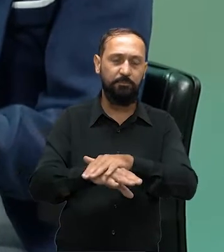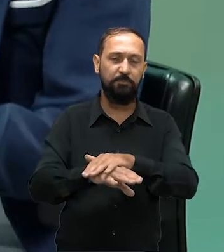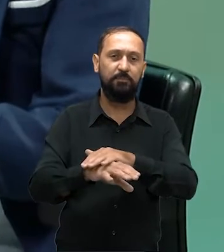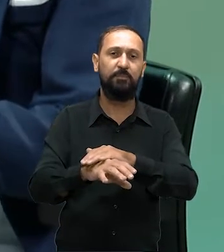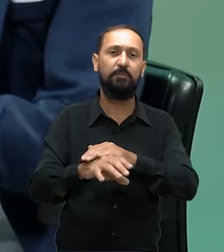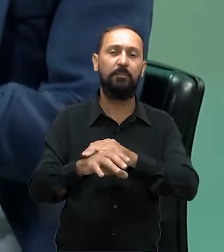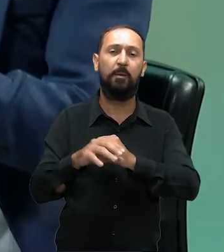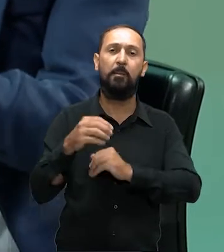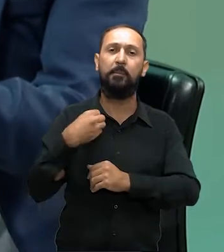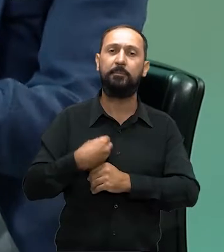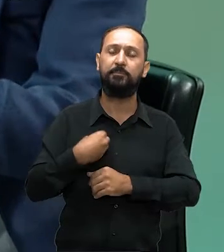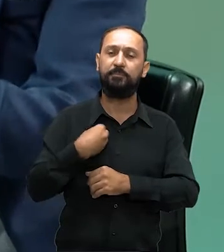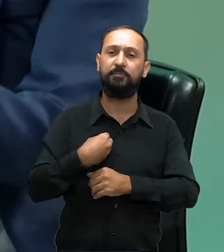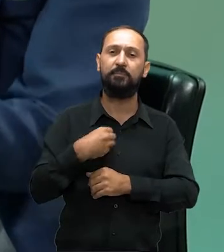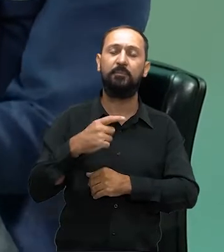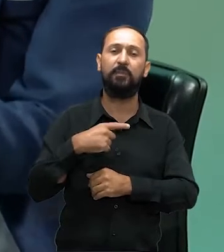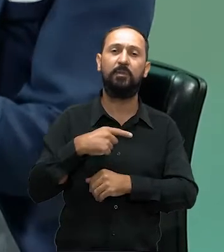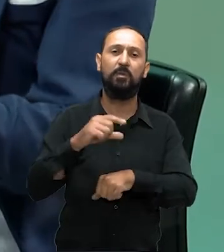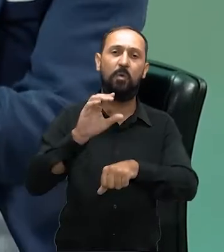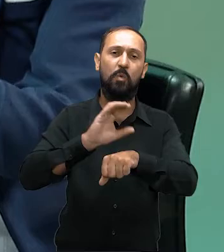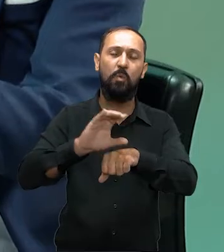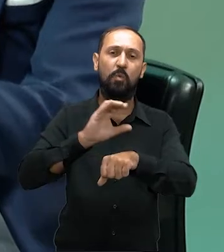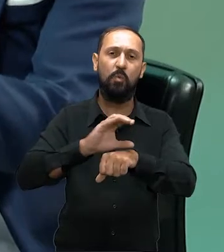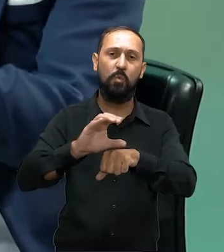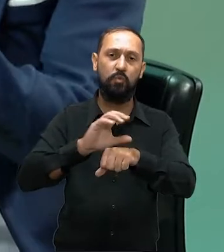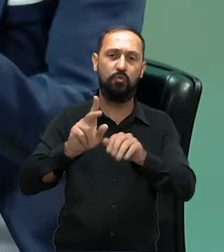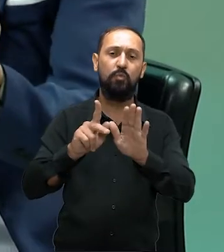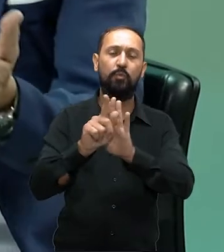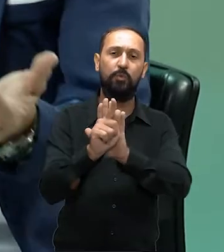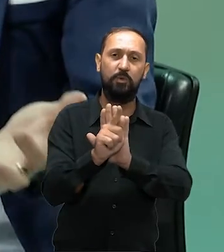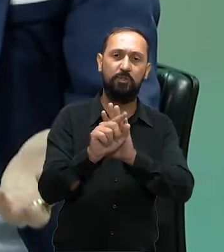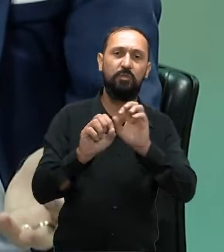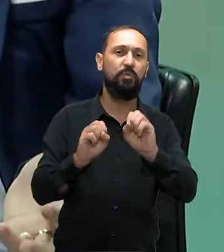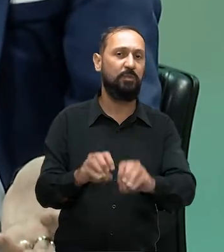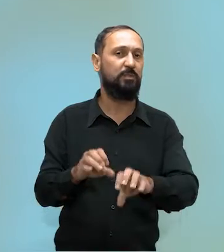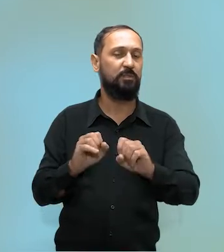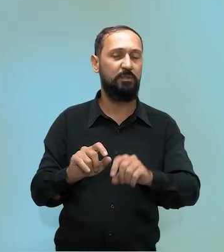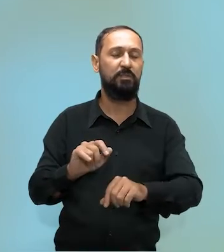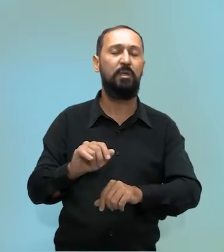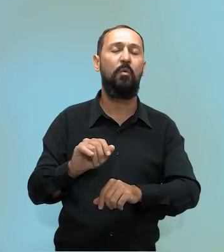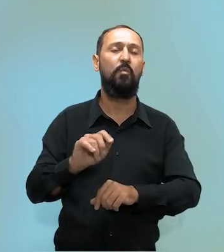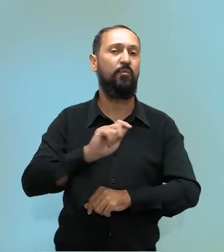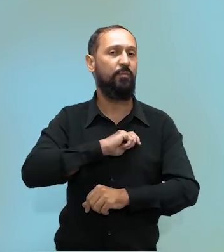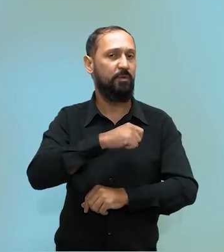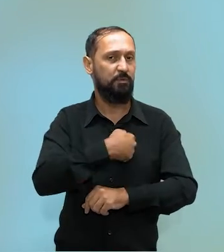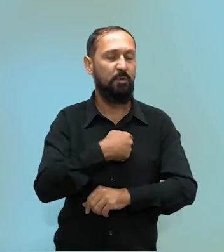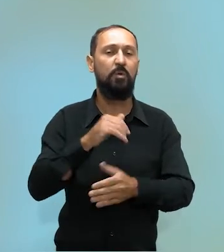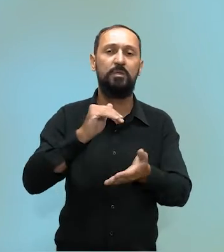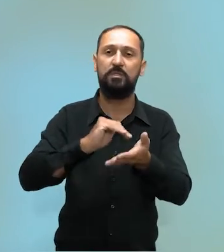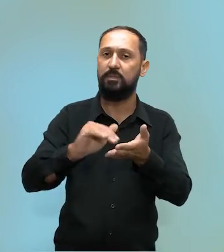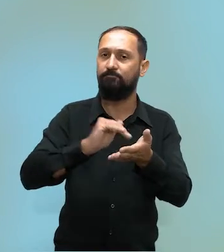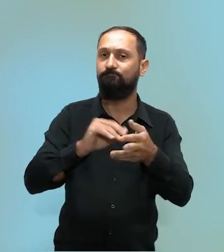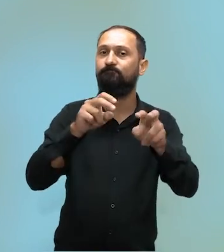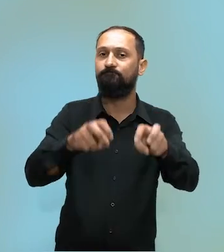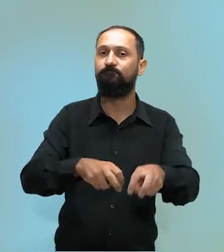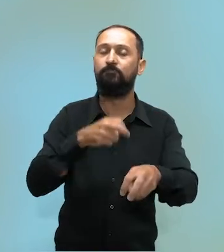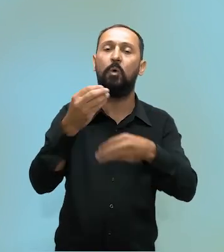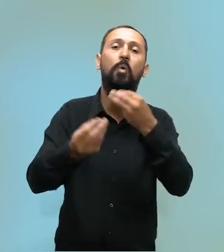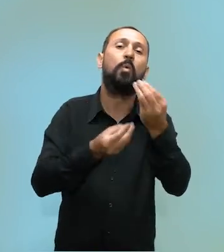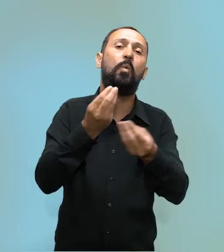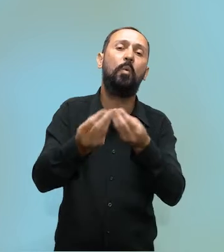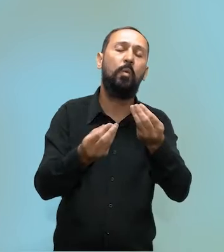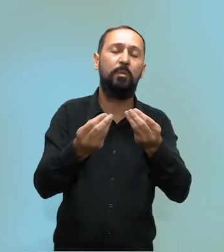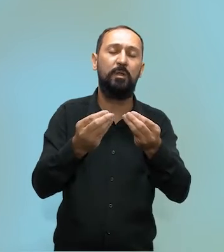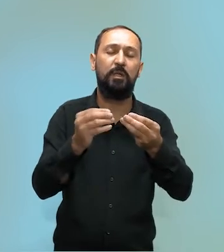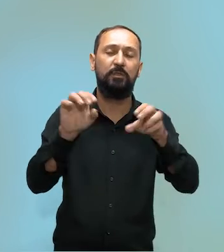nesse programa para dar um impulso ao novo programa de educação fiscal. Exatamente. Então, sobre a Secretaria de